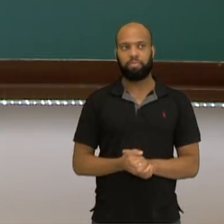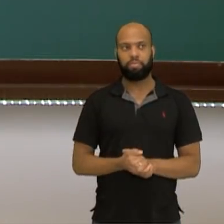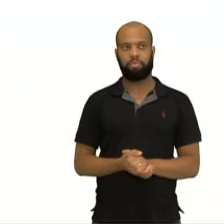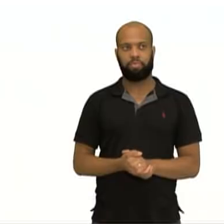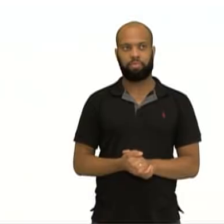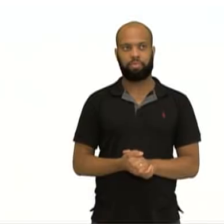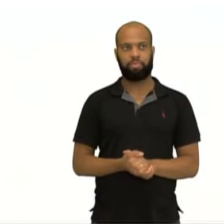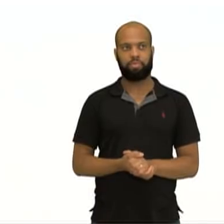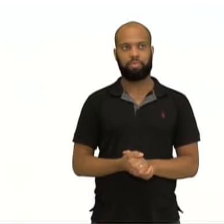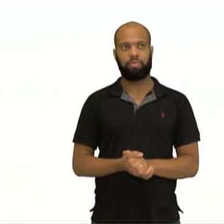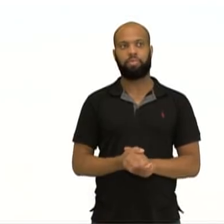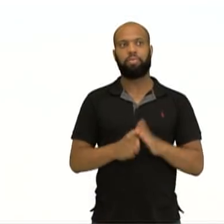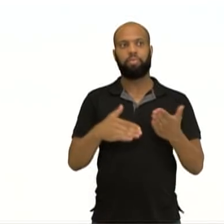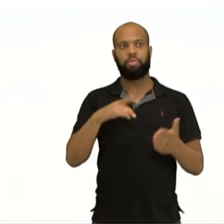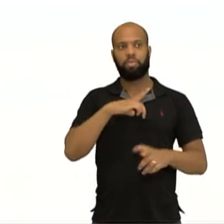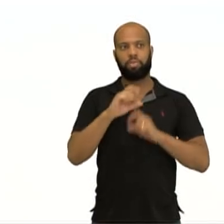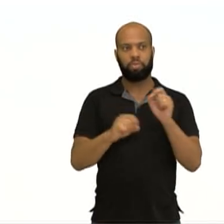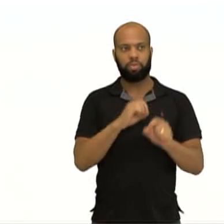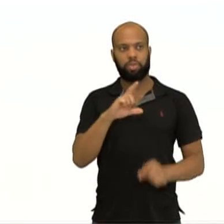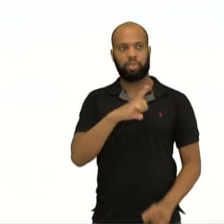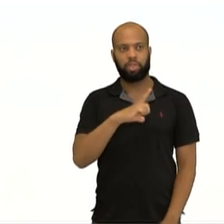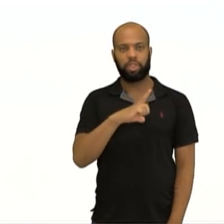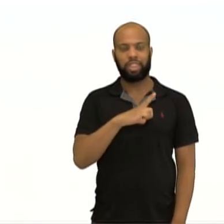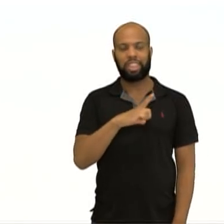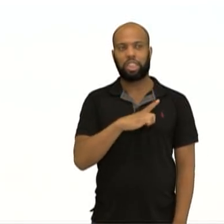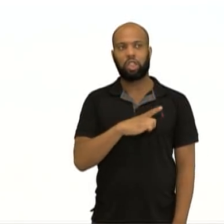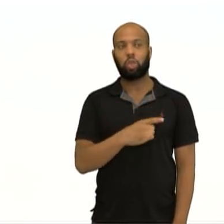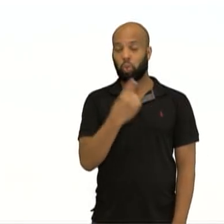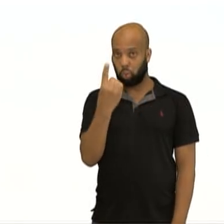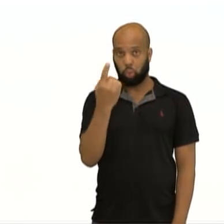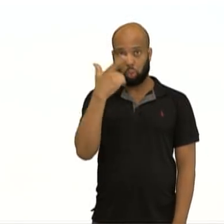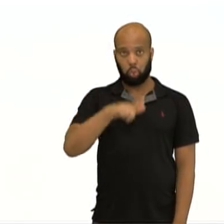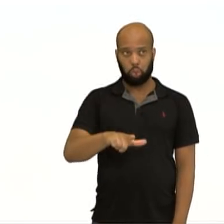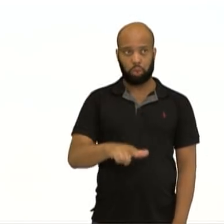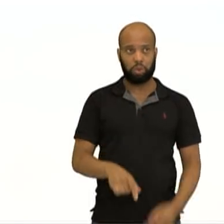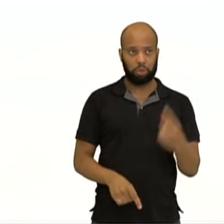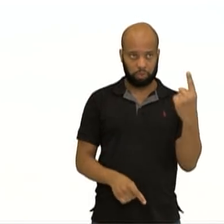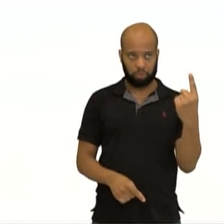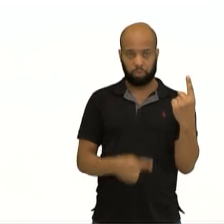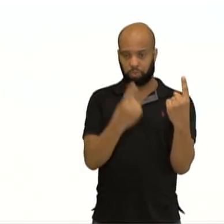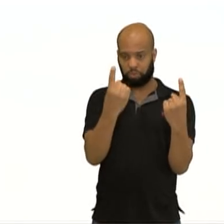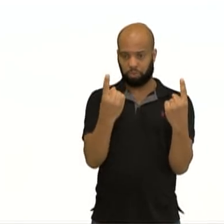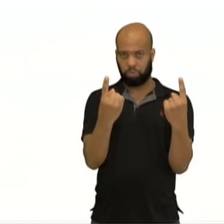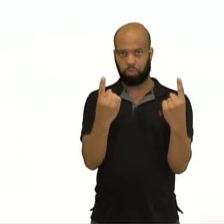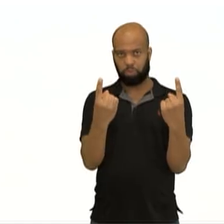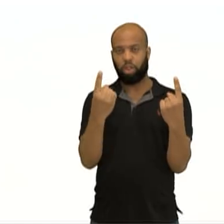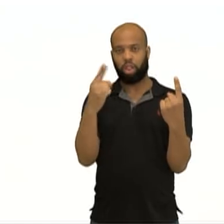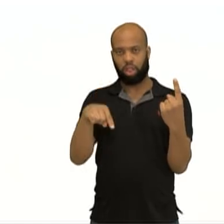lá, 1 é como se fosse 1 por 1, 1 ao quadrado. 4 é